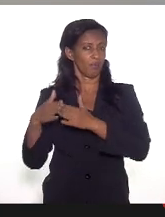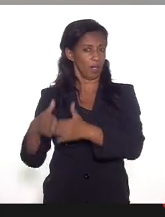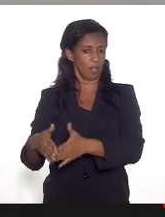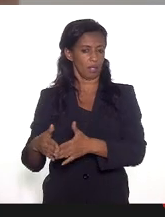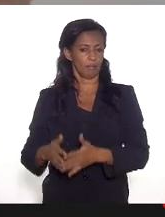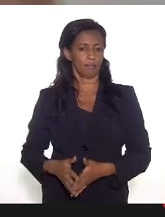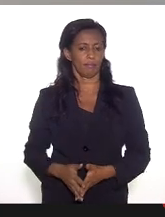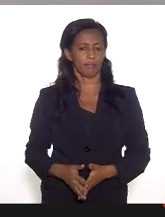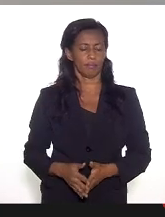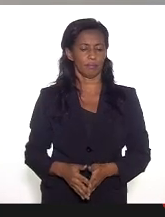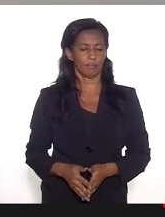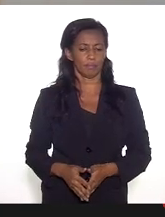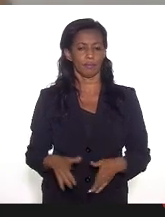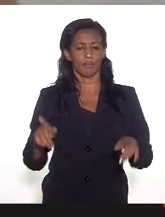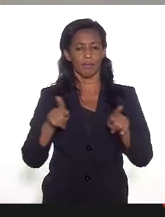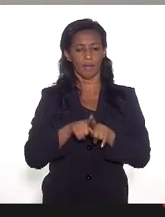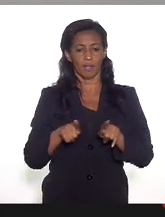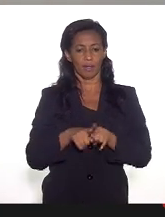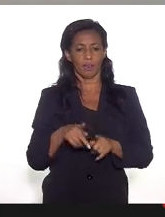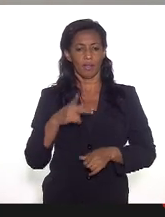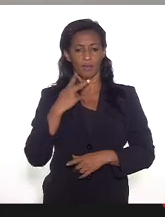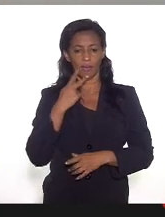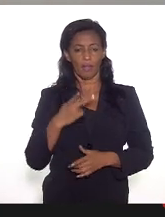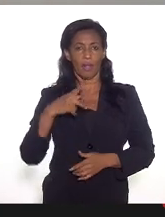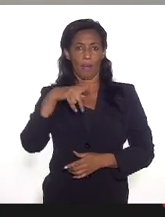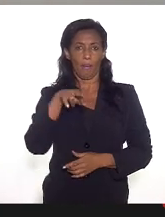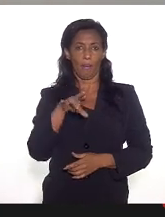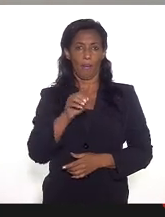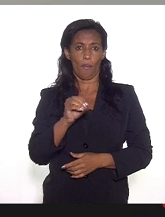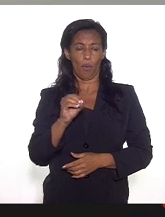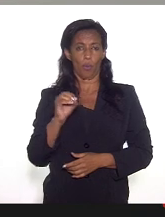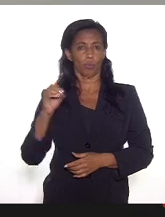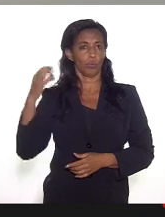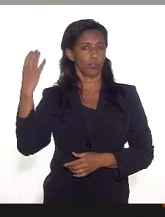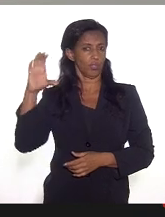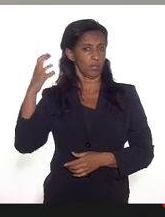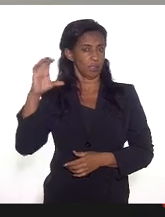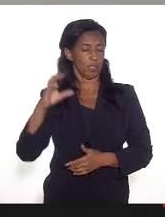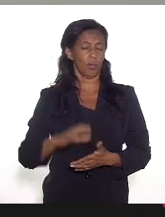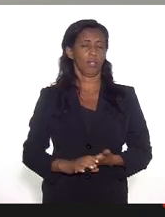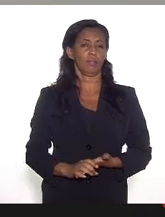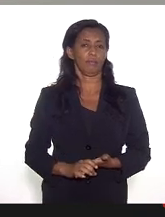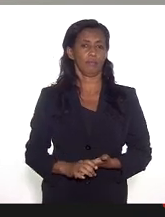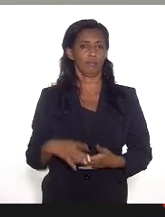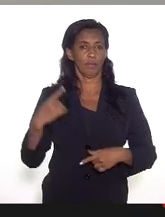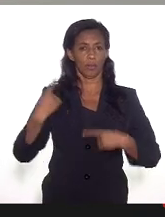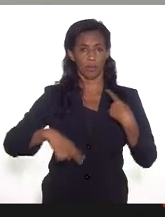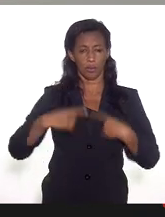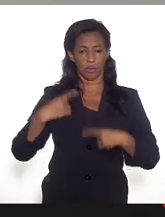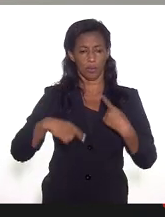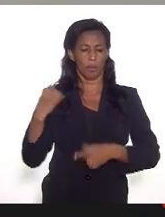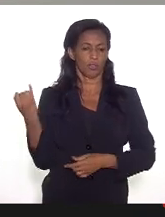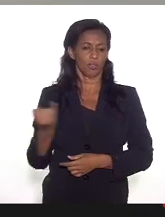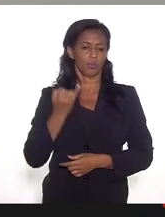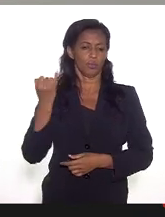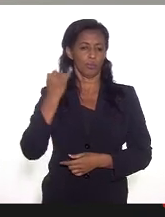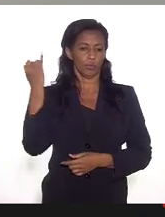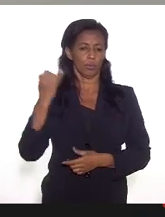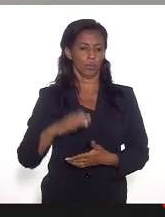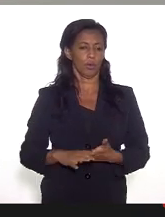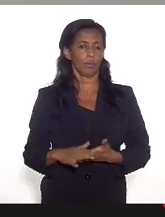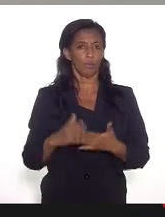sobre isso. E queria também falar sobre o Porto de Niterói. Eu considero um debate importante, porque